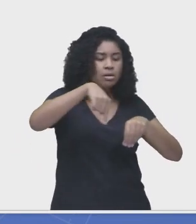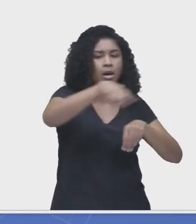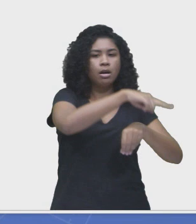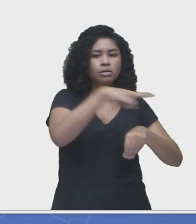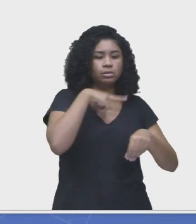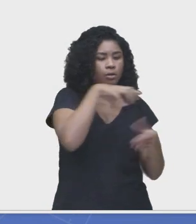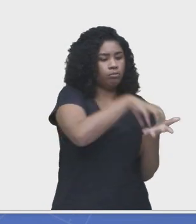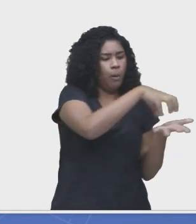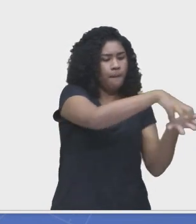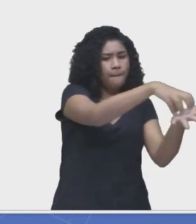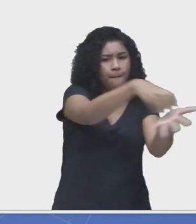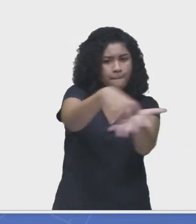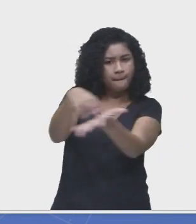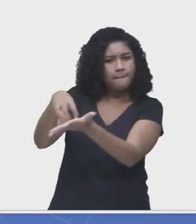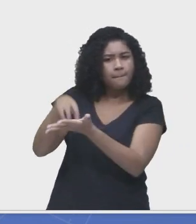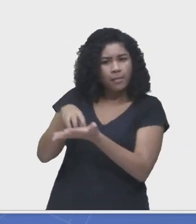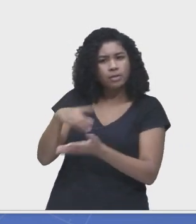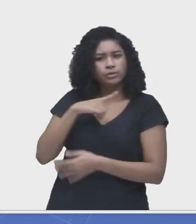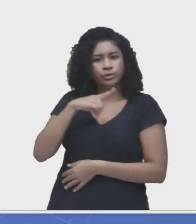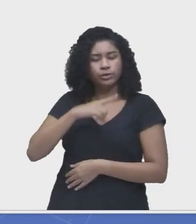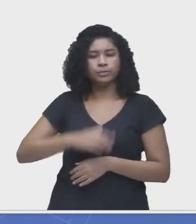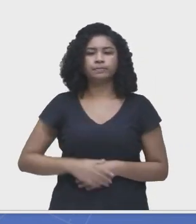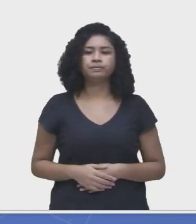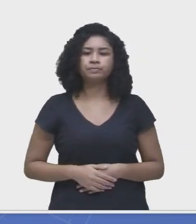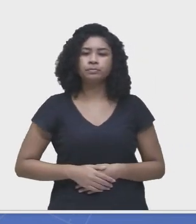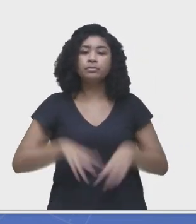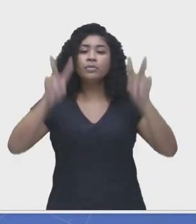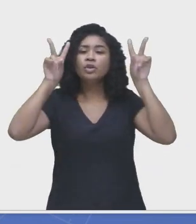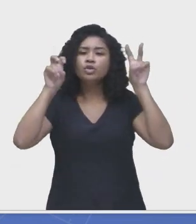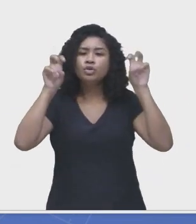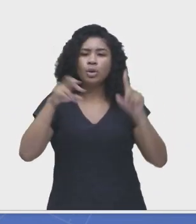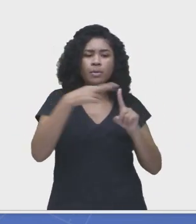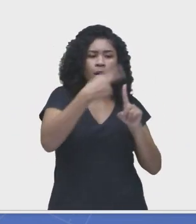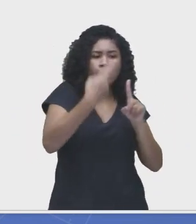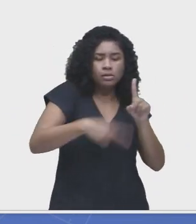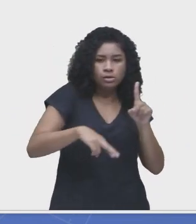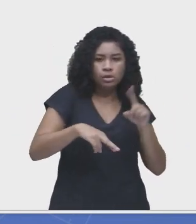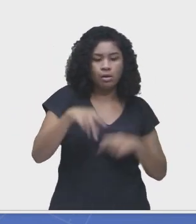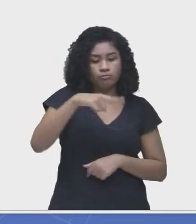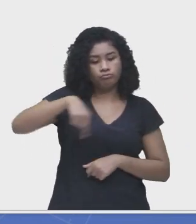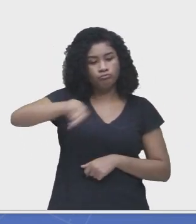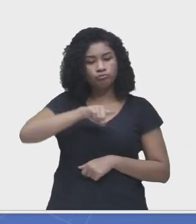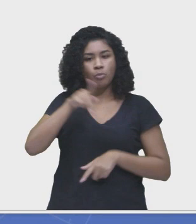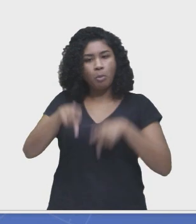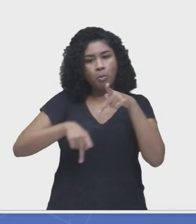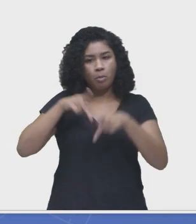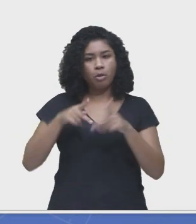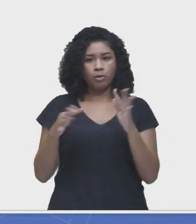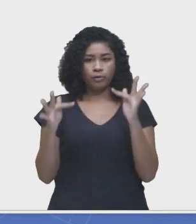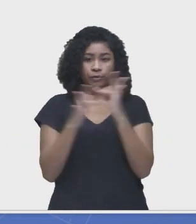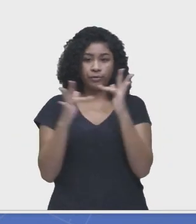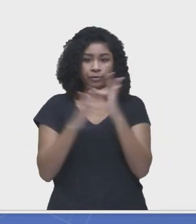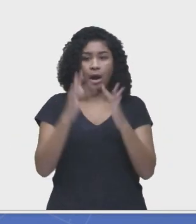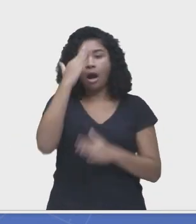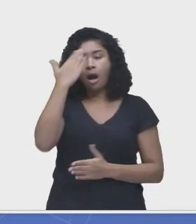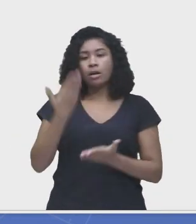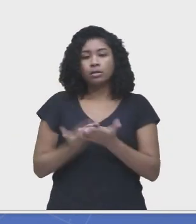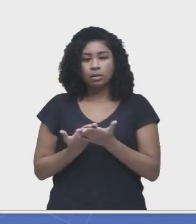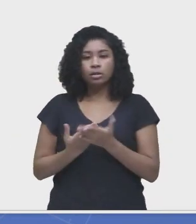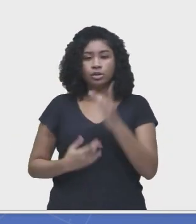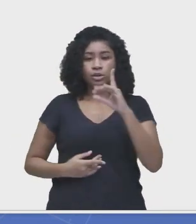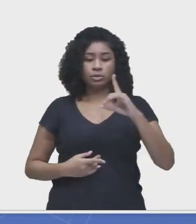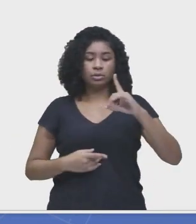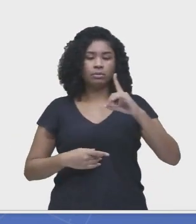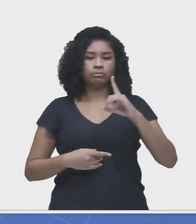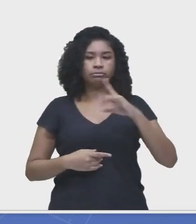à religiosidade, os fenícios, eles eram politeístas, bem ao contrário dos hebreus que vocês acabaram de